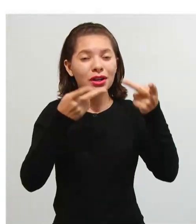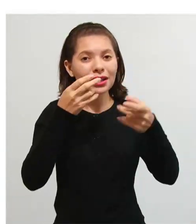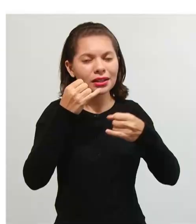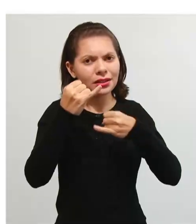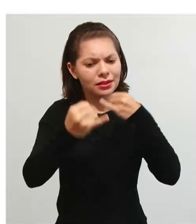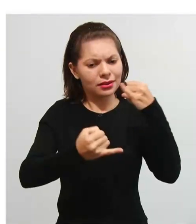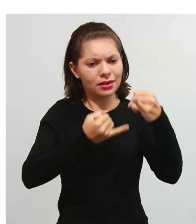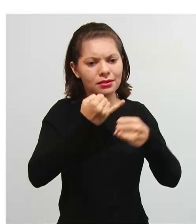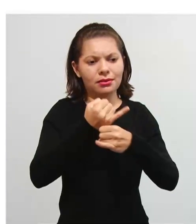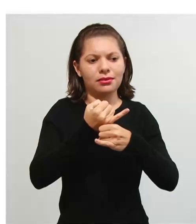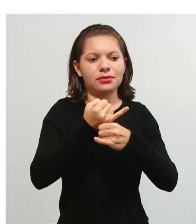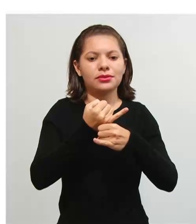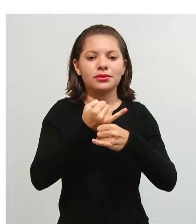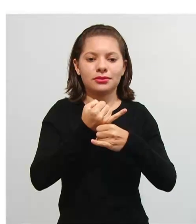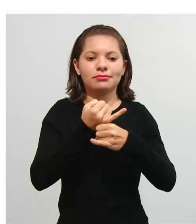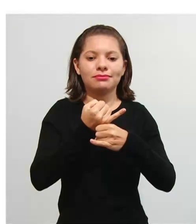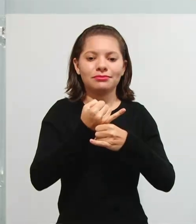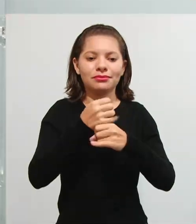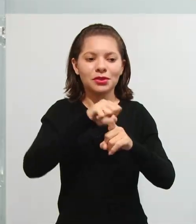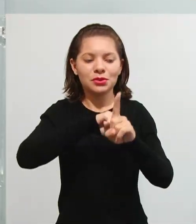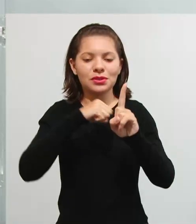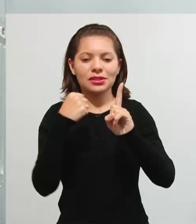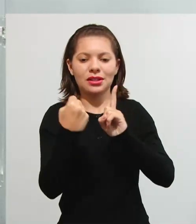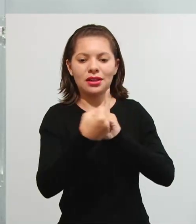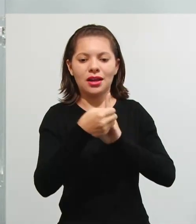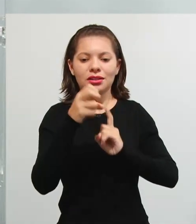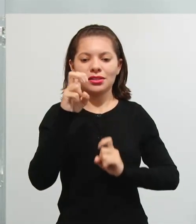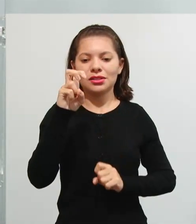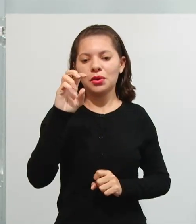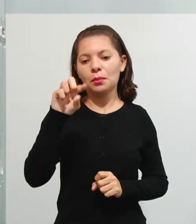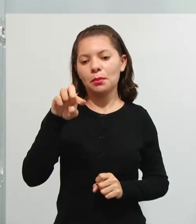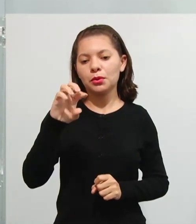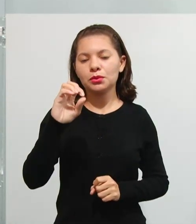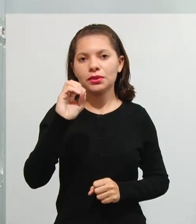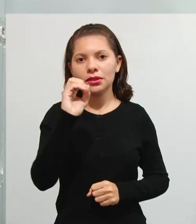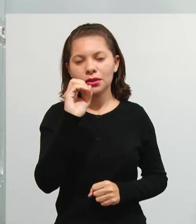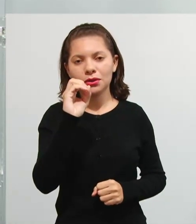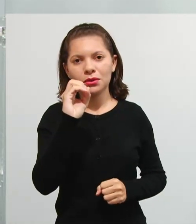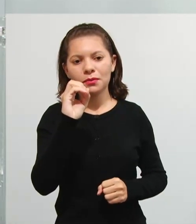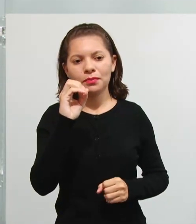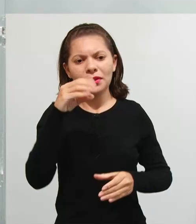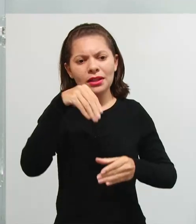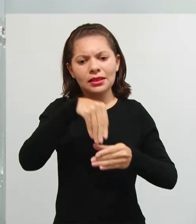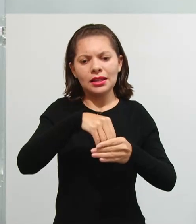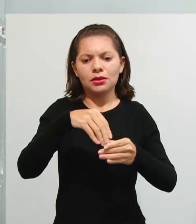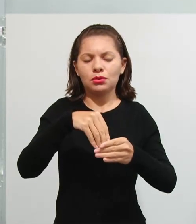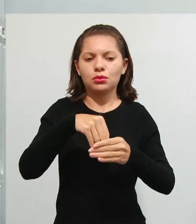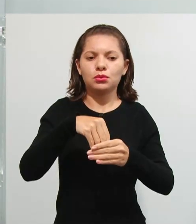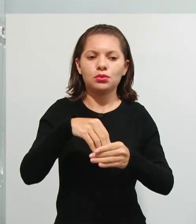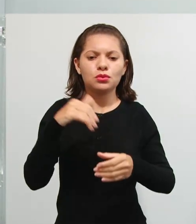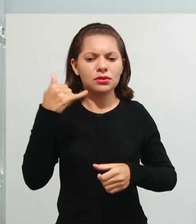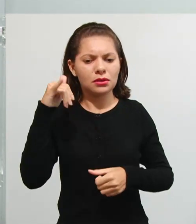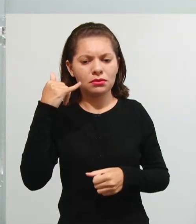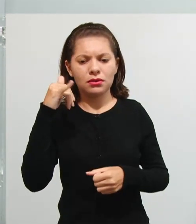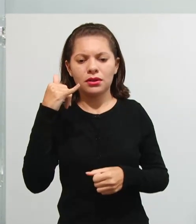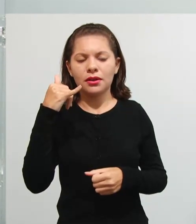das coisas, né? Os próprios equipamentos nossos dentro de casa, com celular você consegue